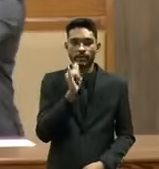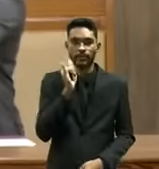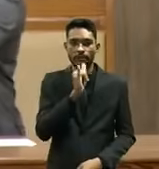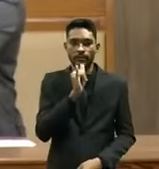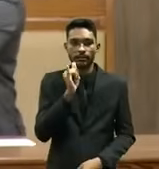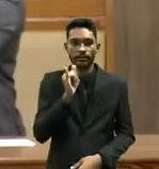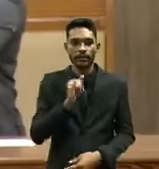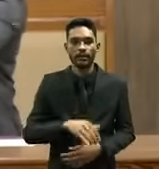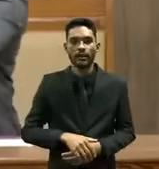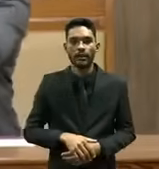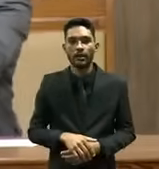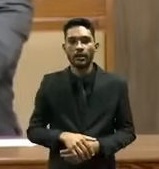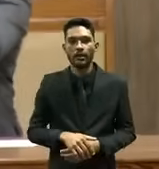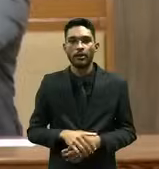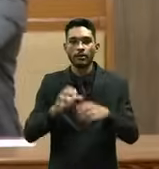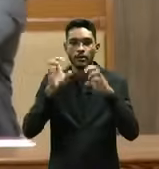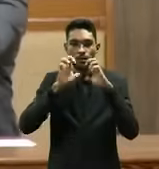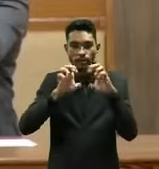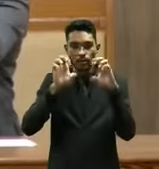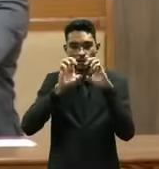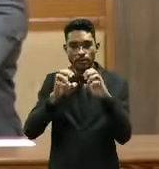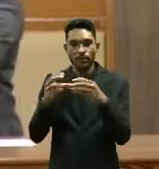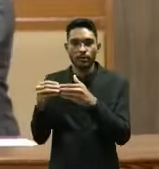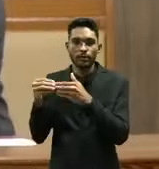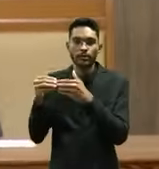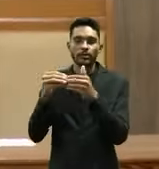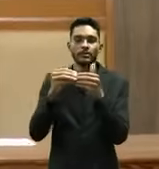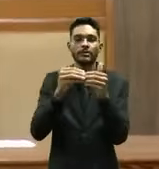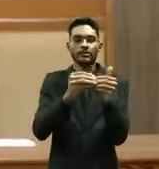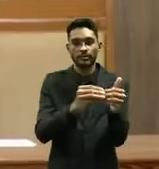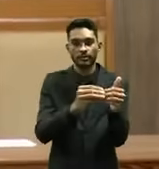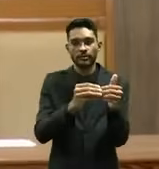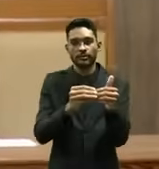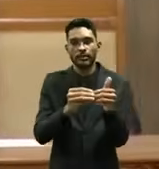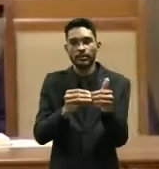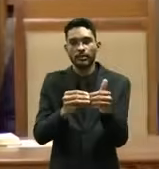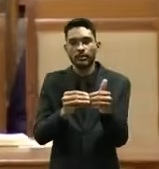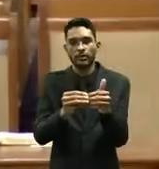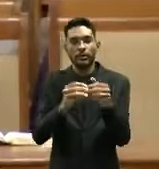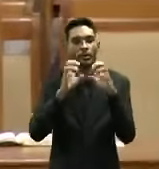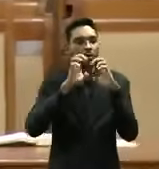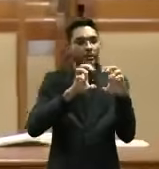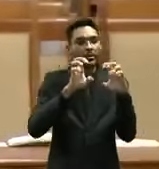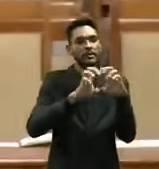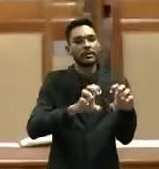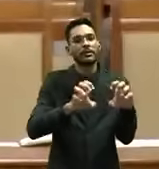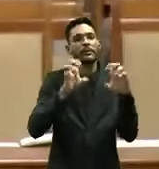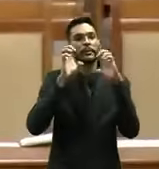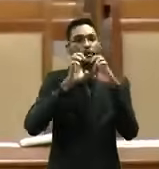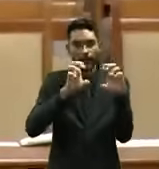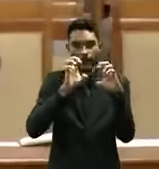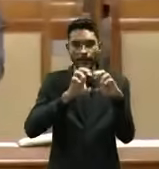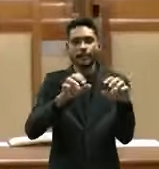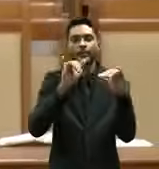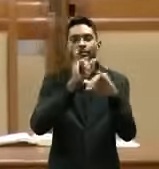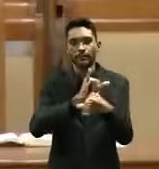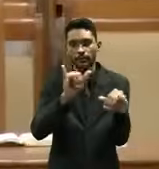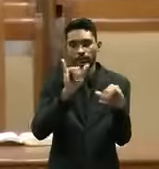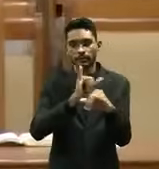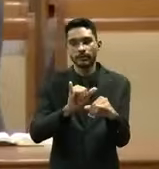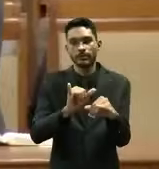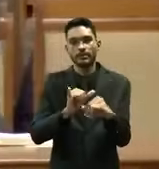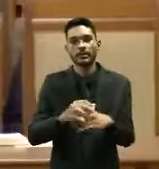o evangelho quando ele esteve com faran William quando ele esteve lá e foi batizado com o Espírito Santo veio para o